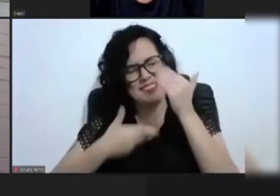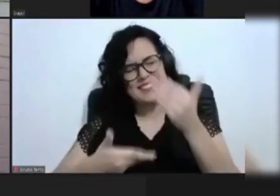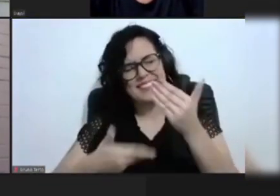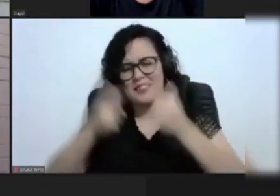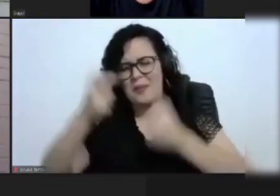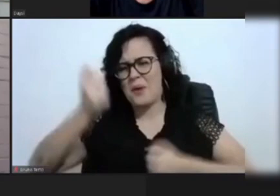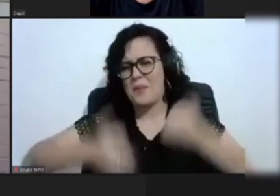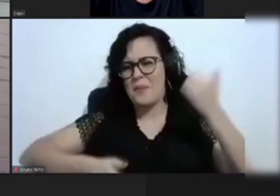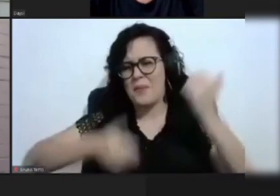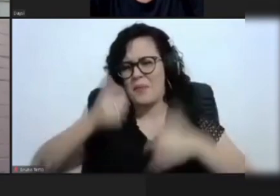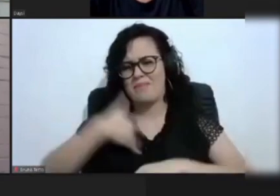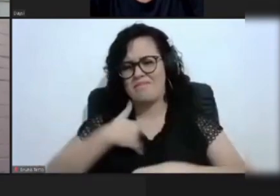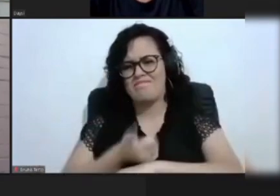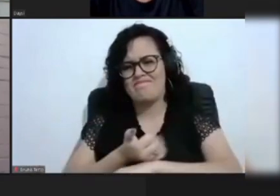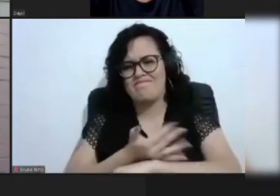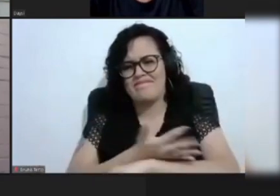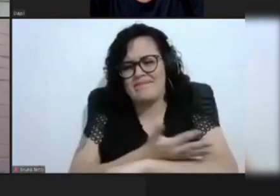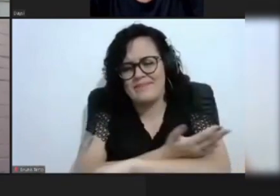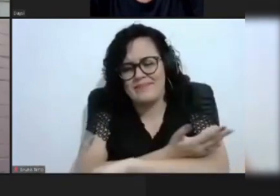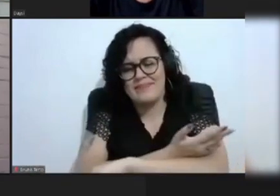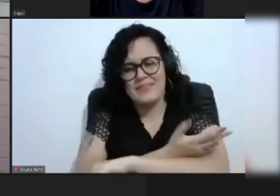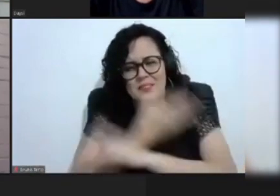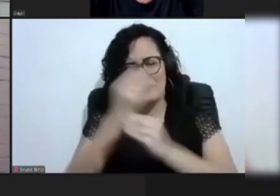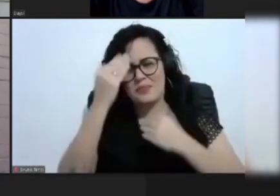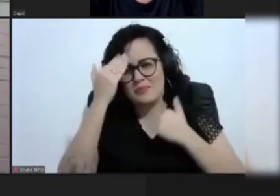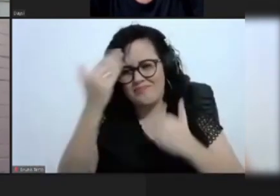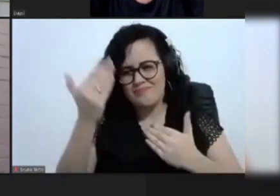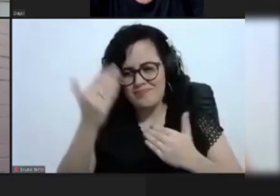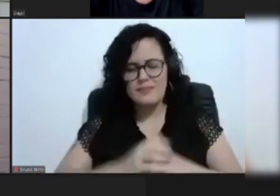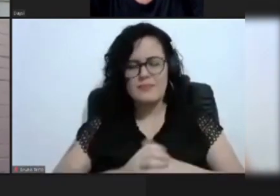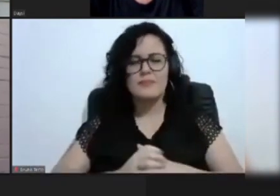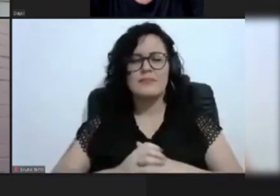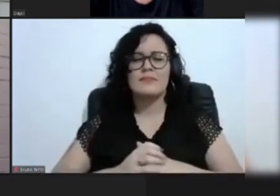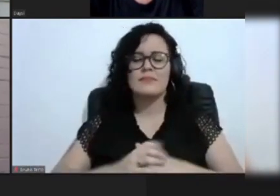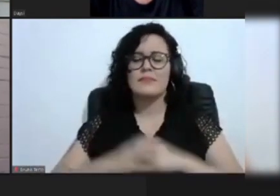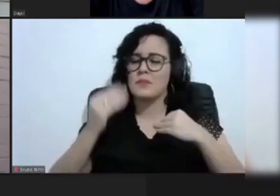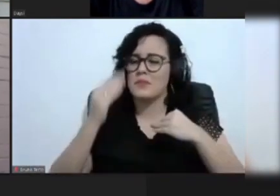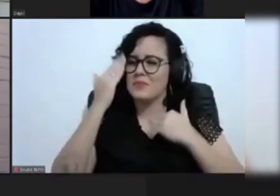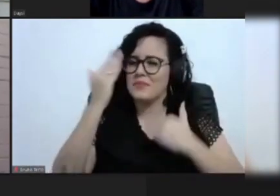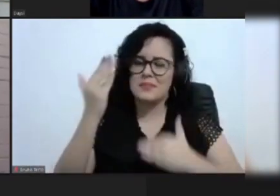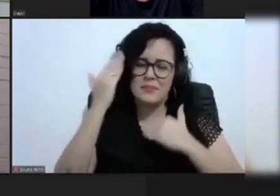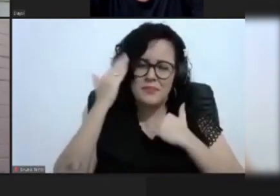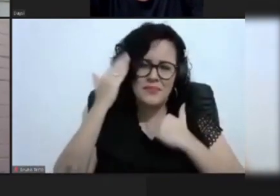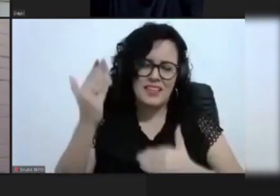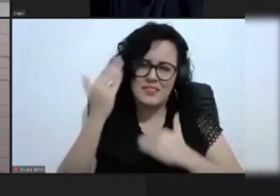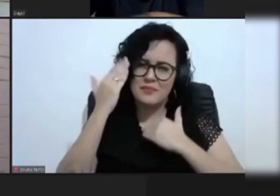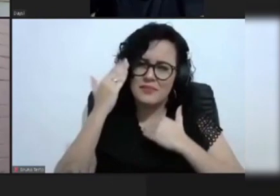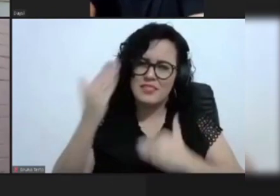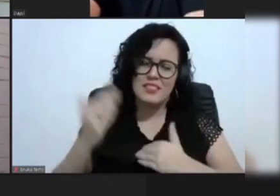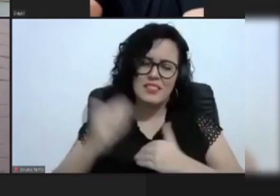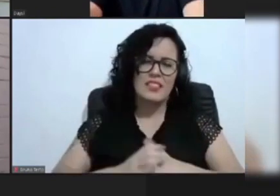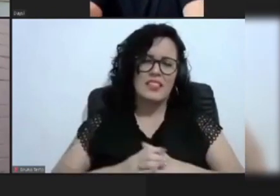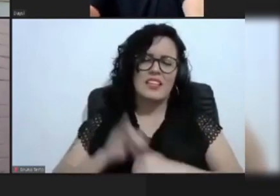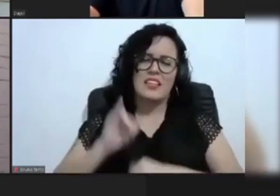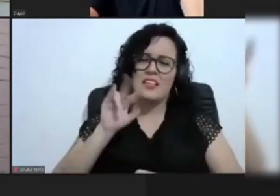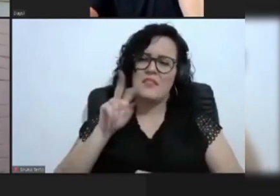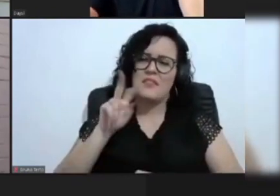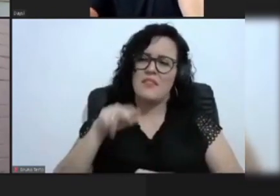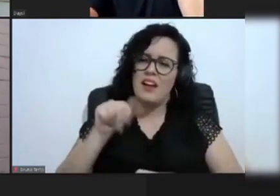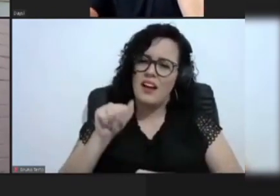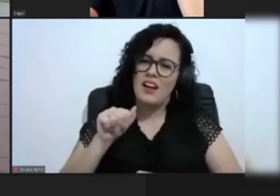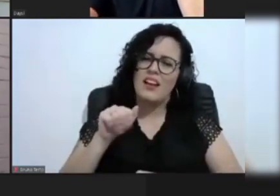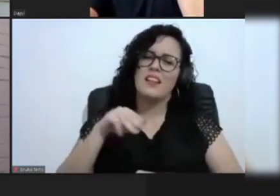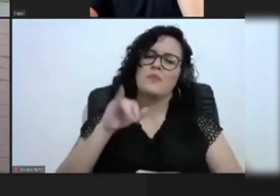Dividir a generosidade de vocês, dividirem o tempo conosco. Muito obrigada, Ana, Michele,